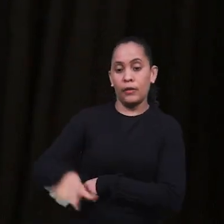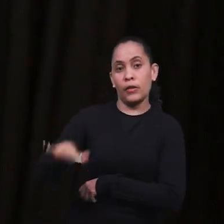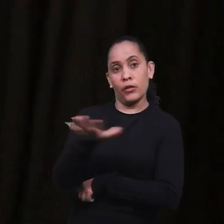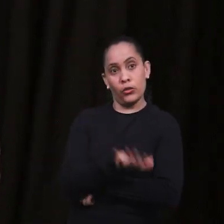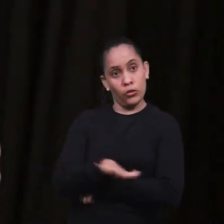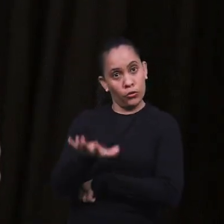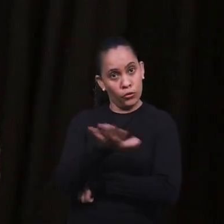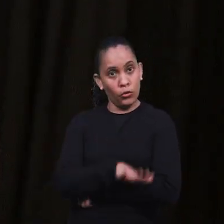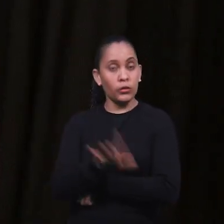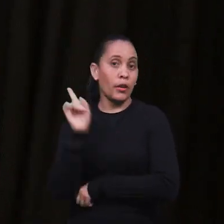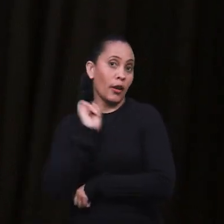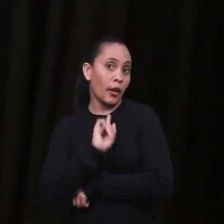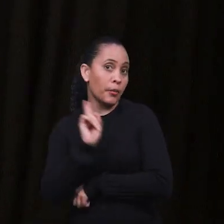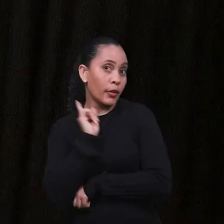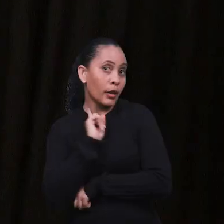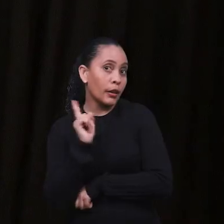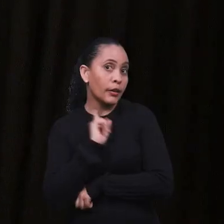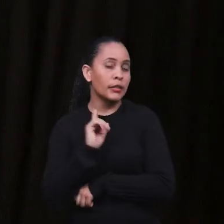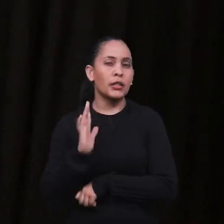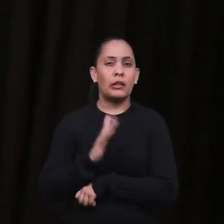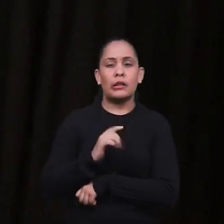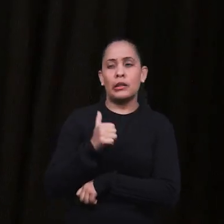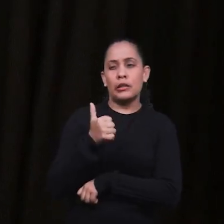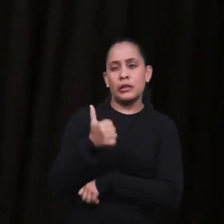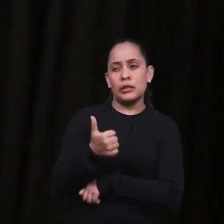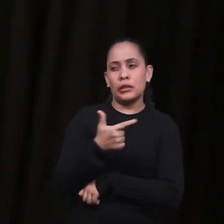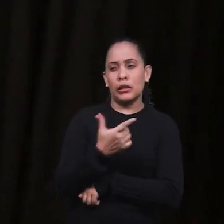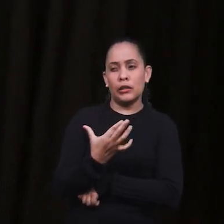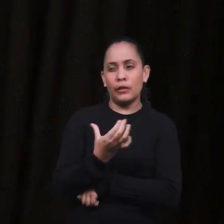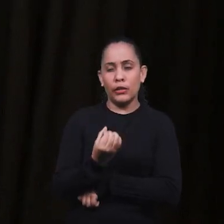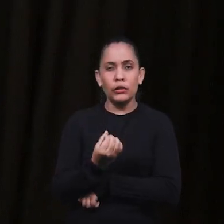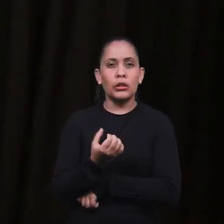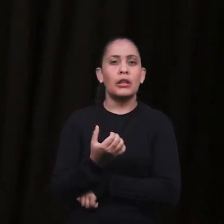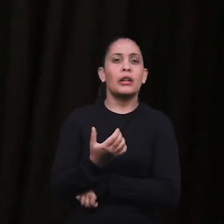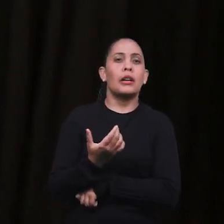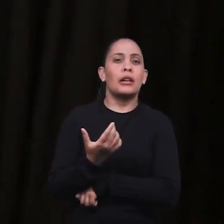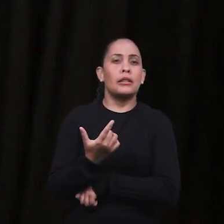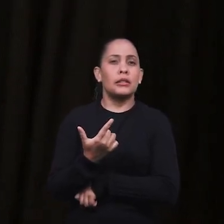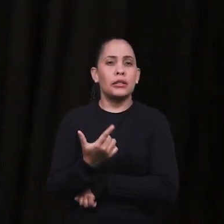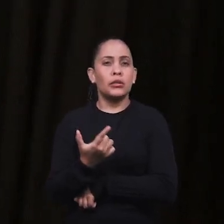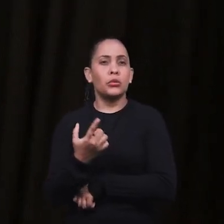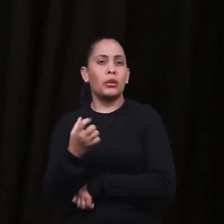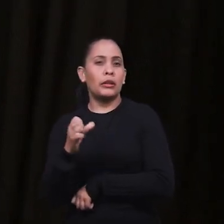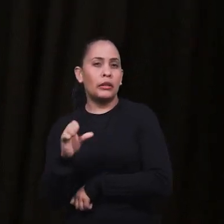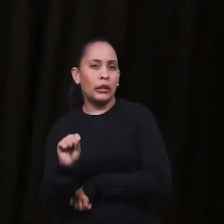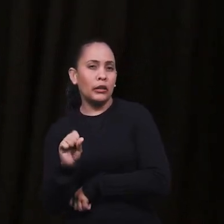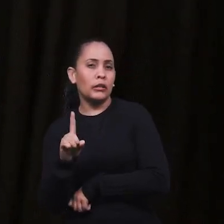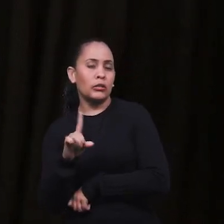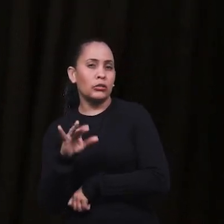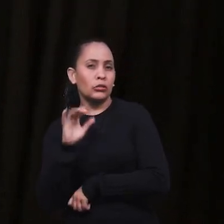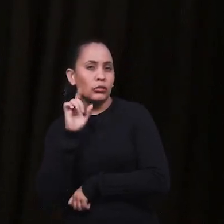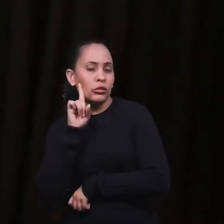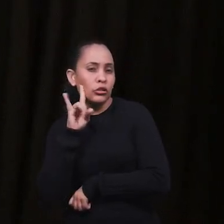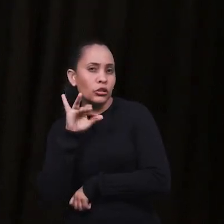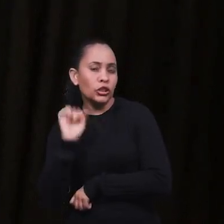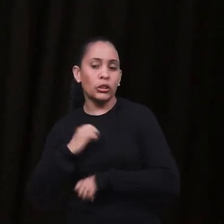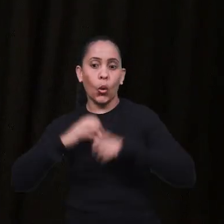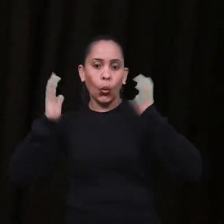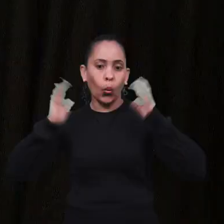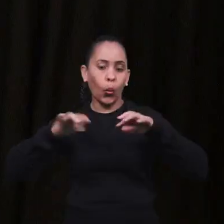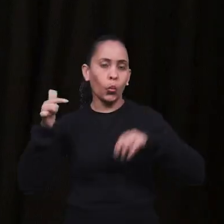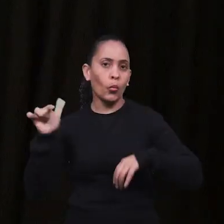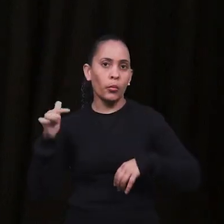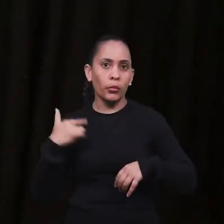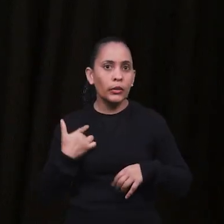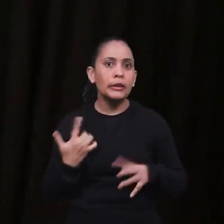regiões principalmente de Minas Gerais que ficaram 120, 150, 180 dias sem chuva. Então isso